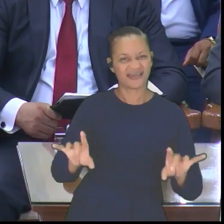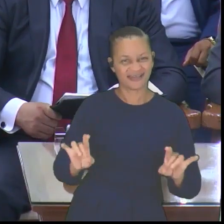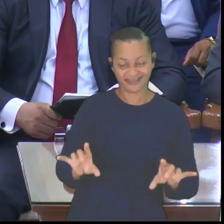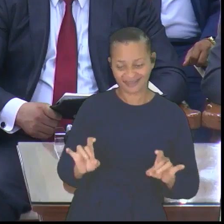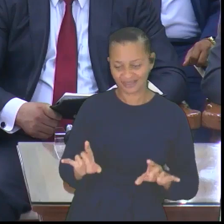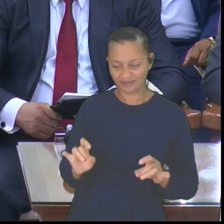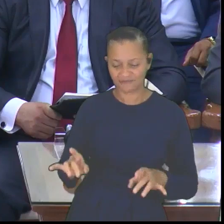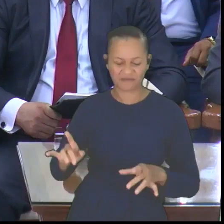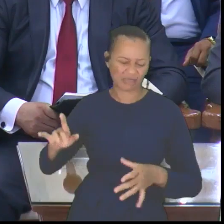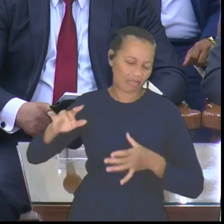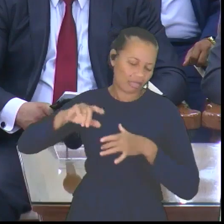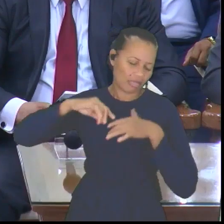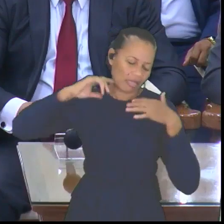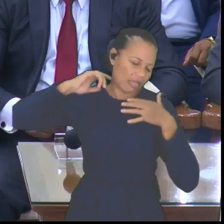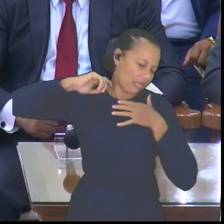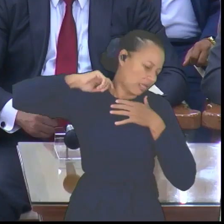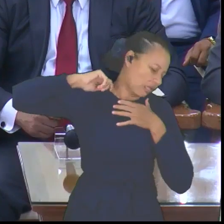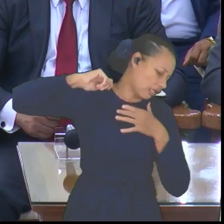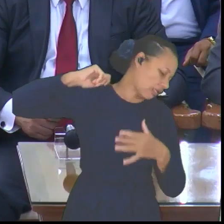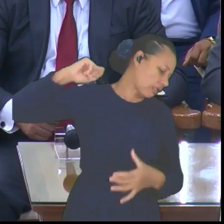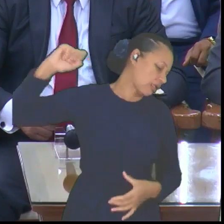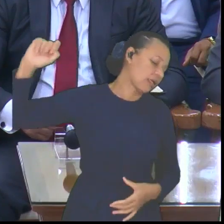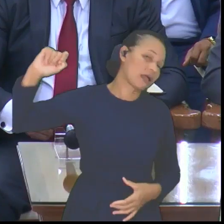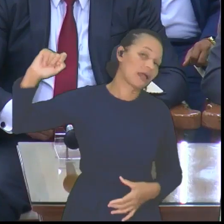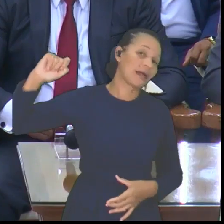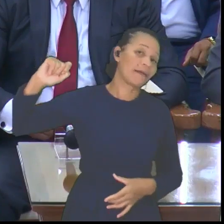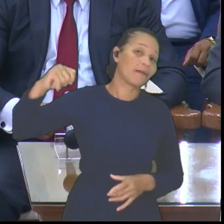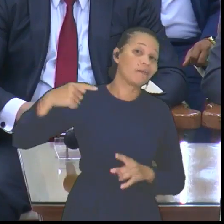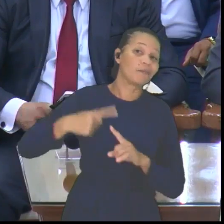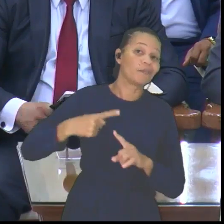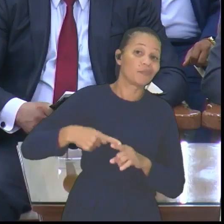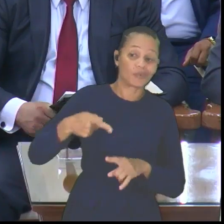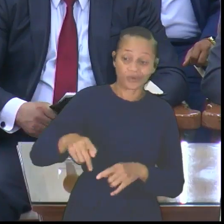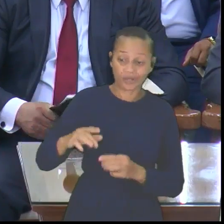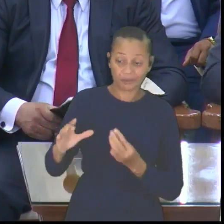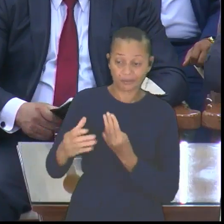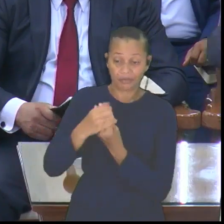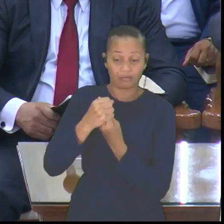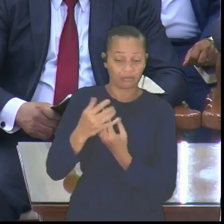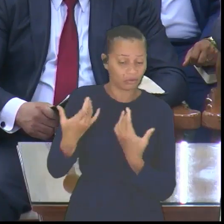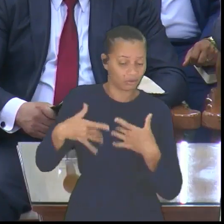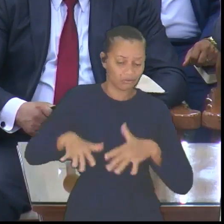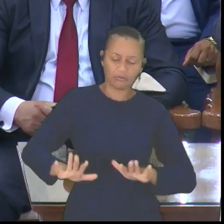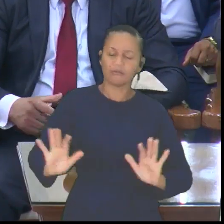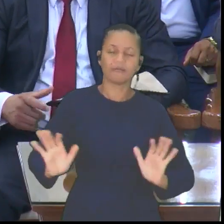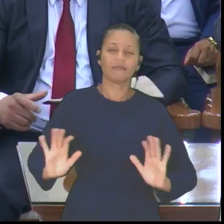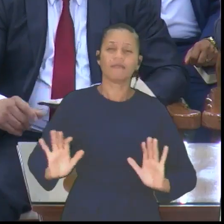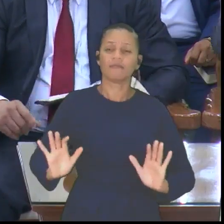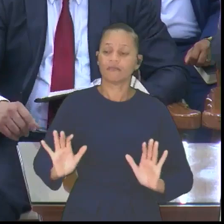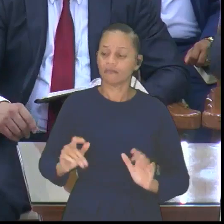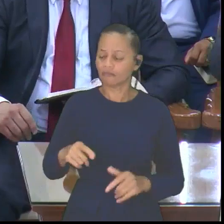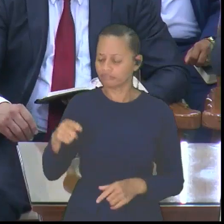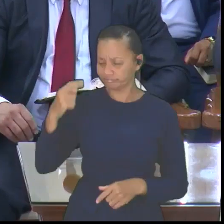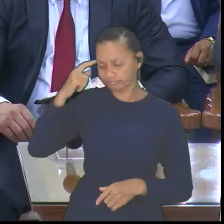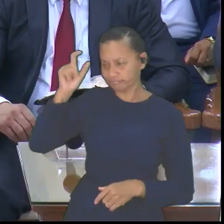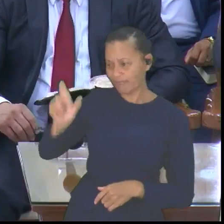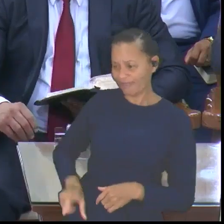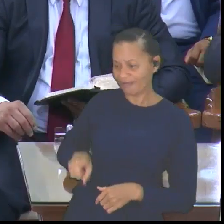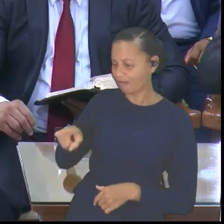do pescoço de Mardoqueu. Só porque Mardoqueu não se curvava, irmão. E ele se